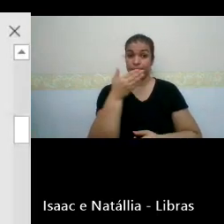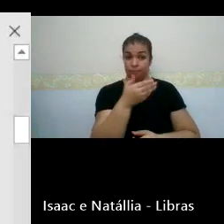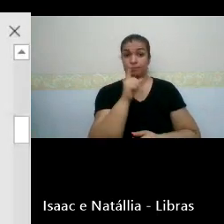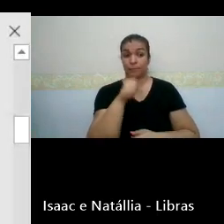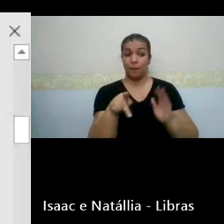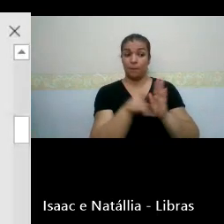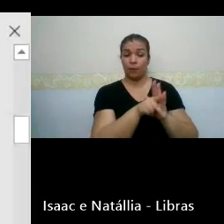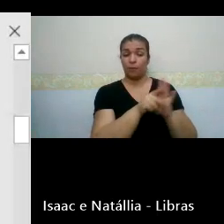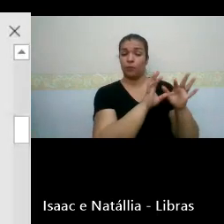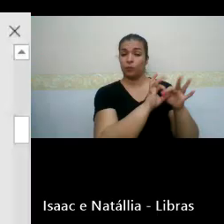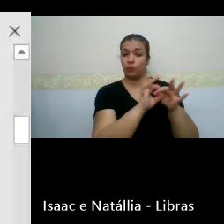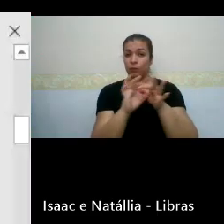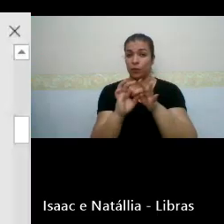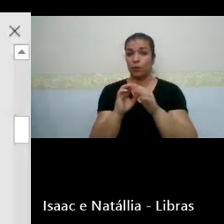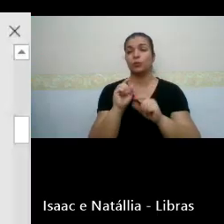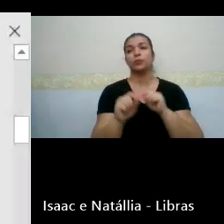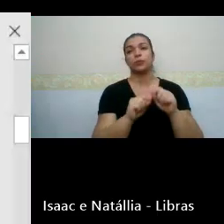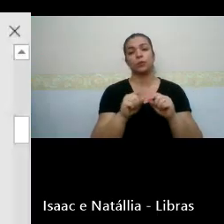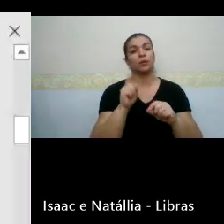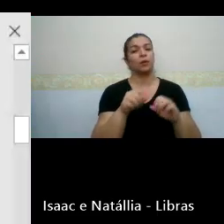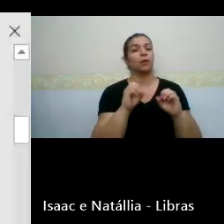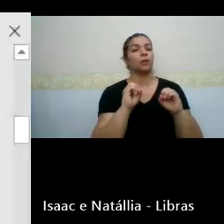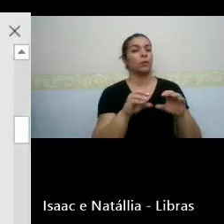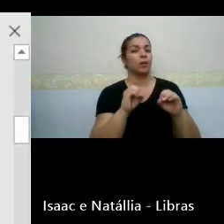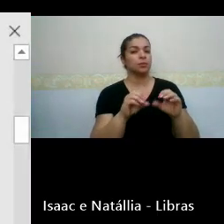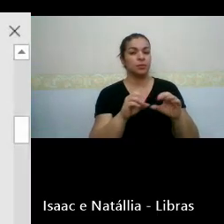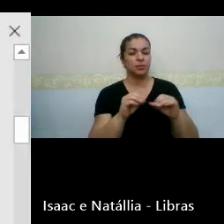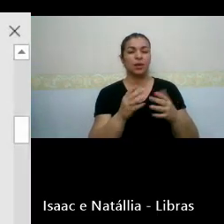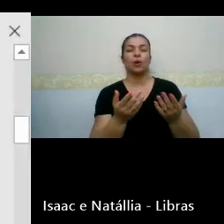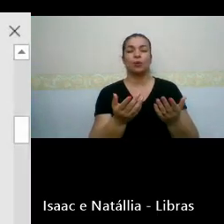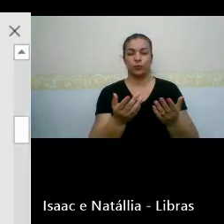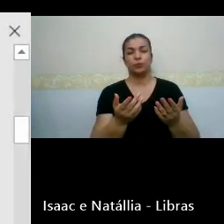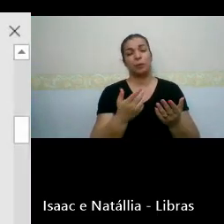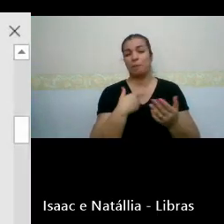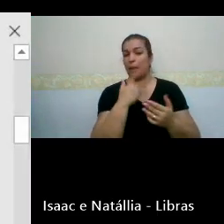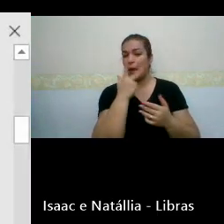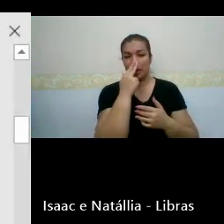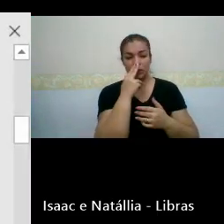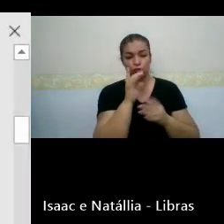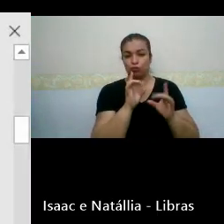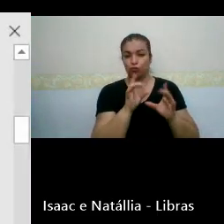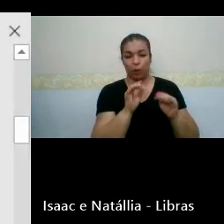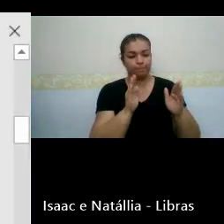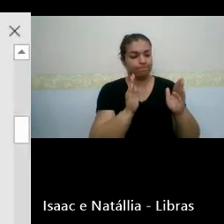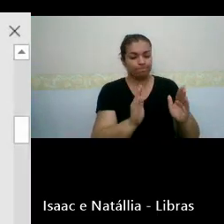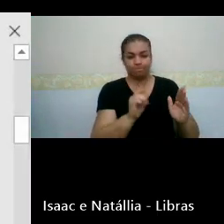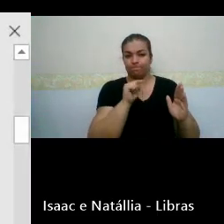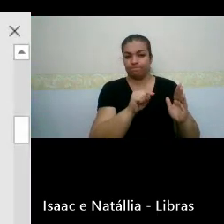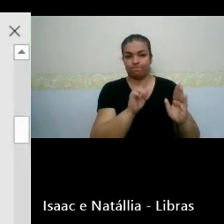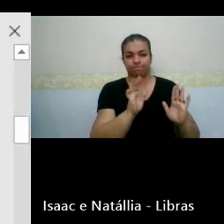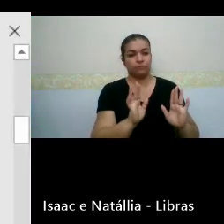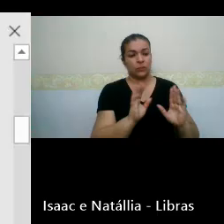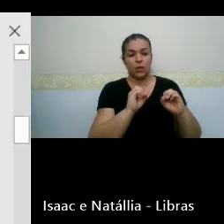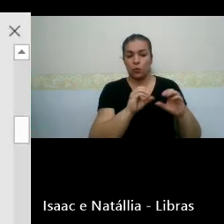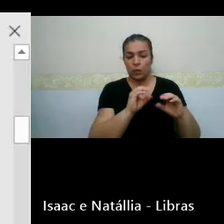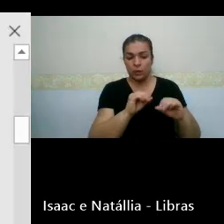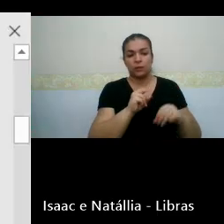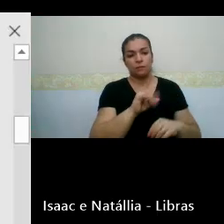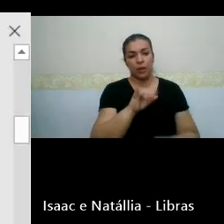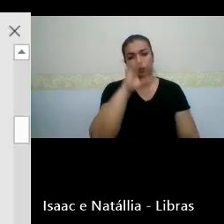educação era dentro de uma caixinha quadrada, né? Você vai aprender